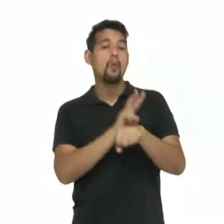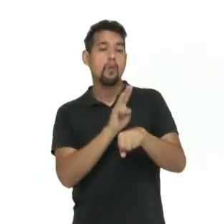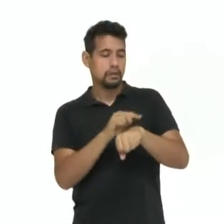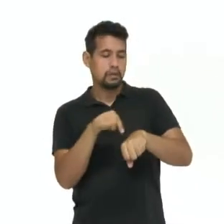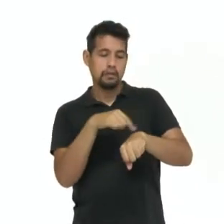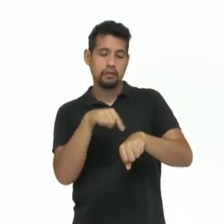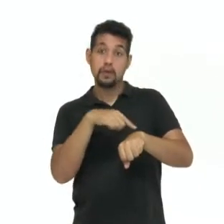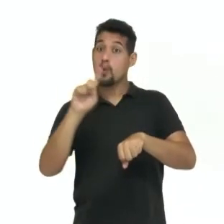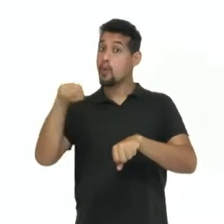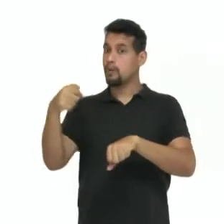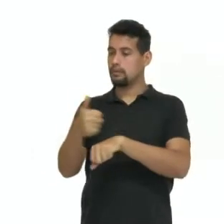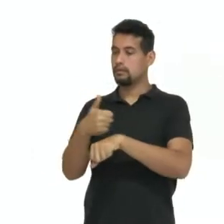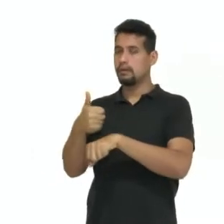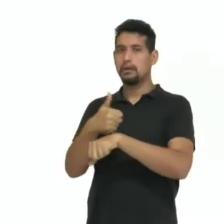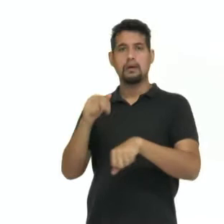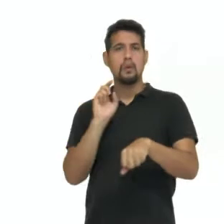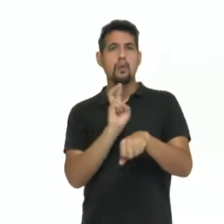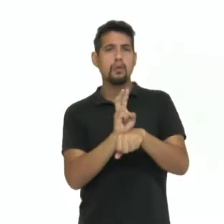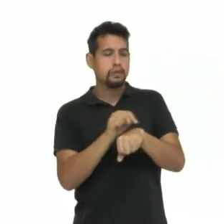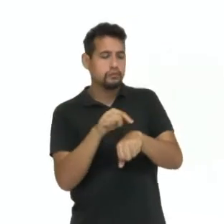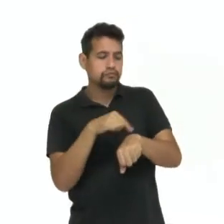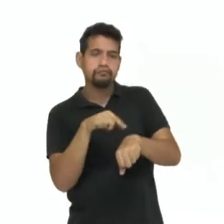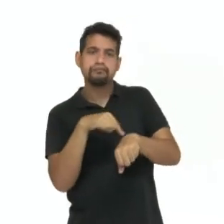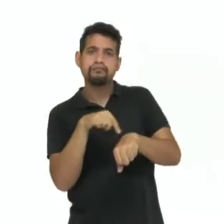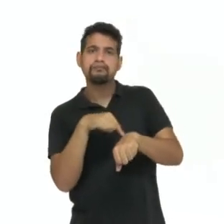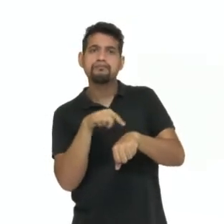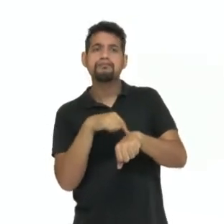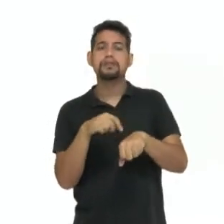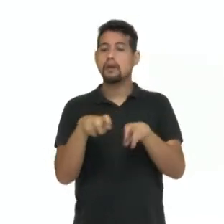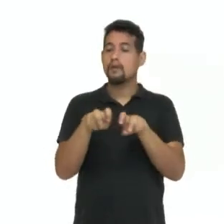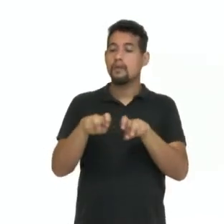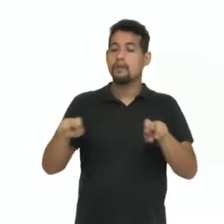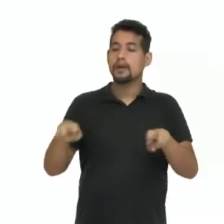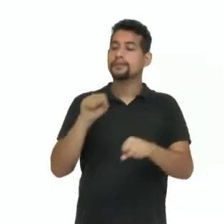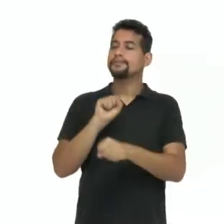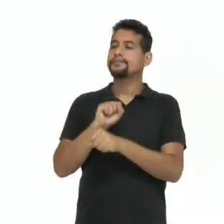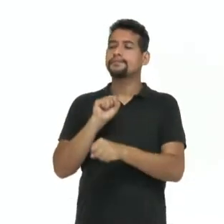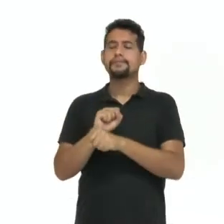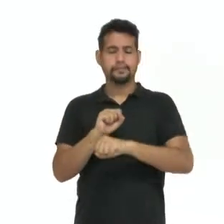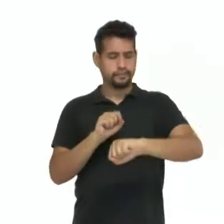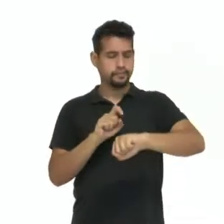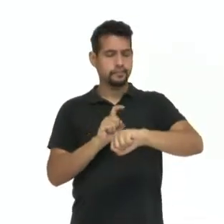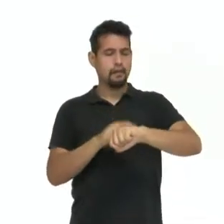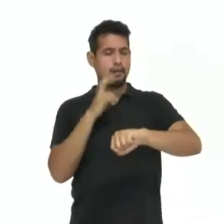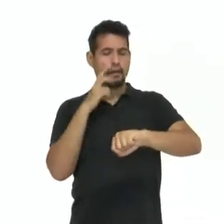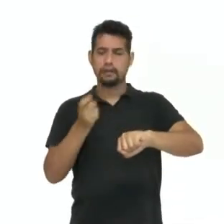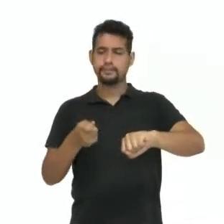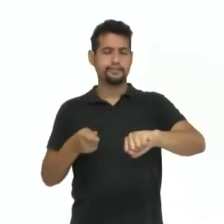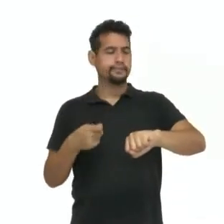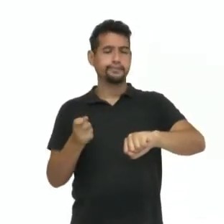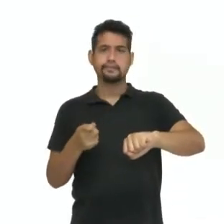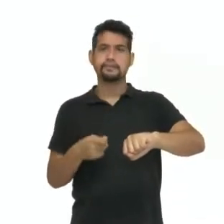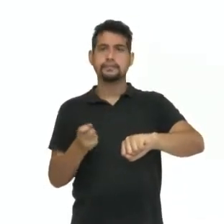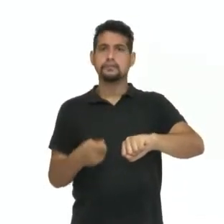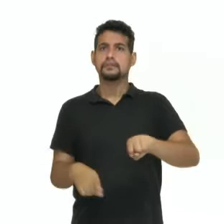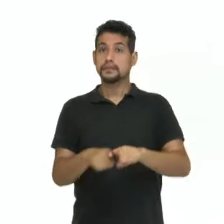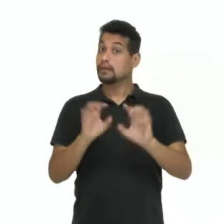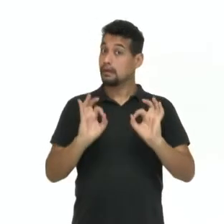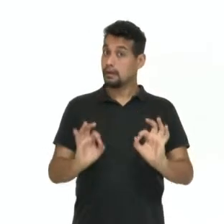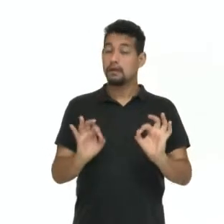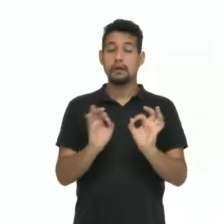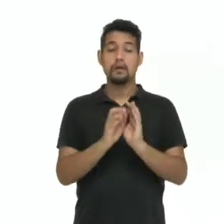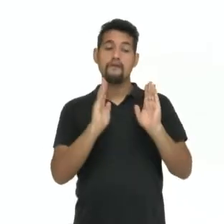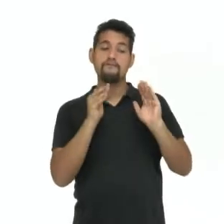tempo, né? E que se posiciona em uma mesa ao fundo. Então tem um espaço destinado para